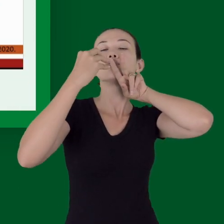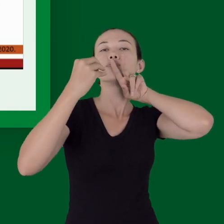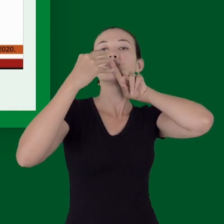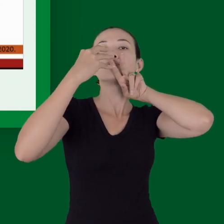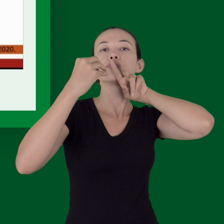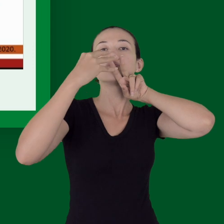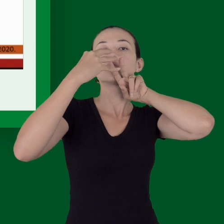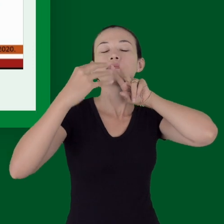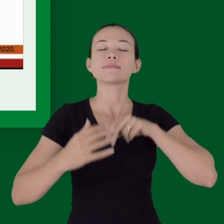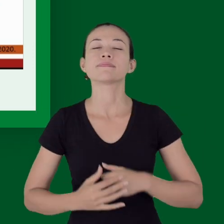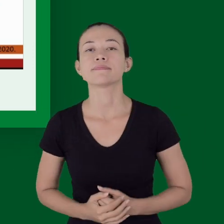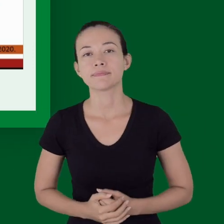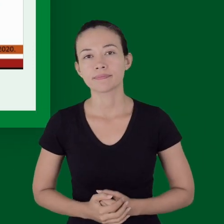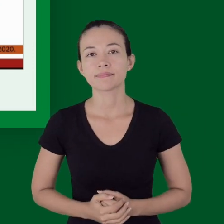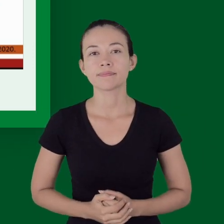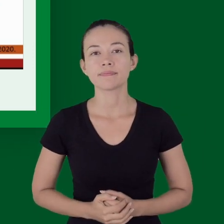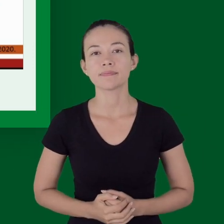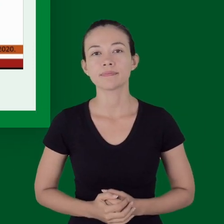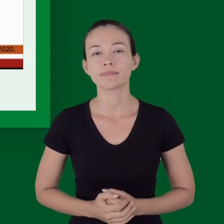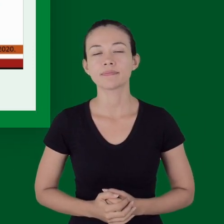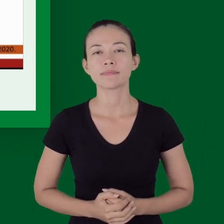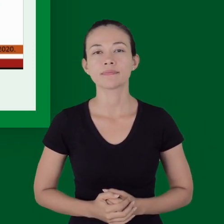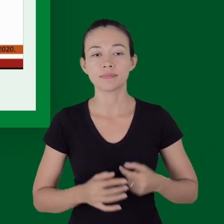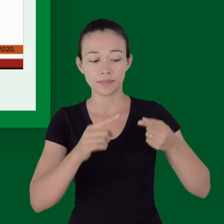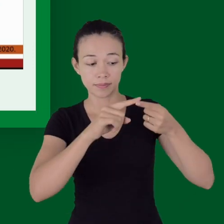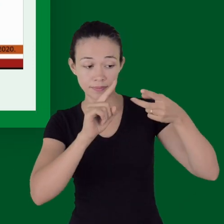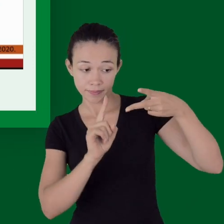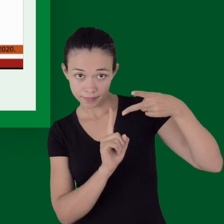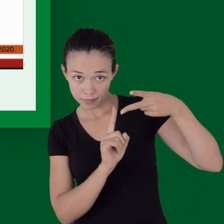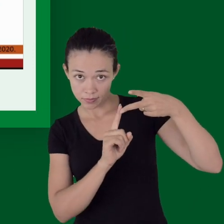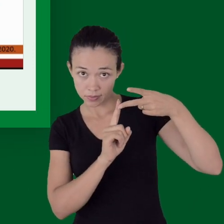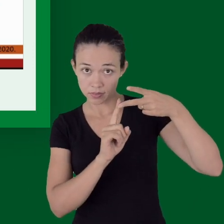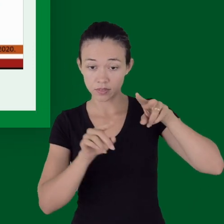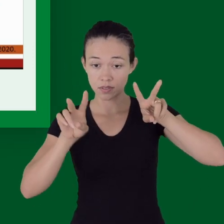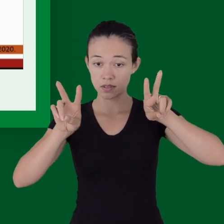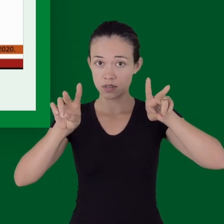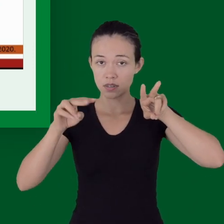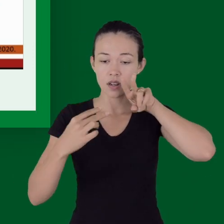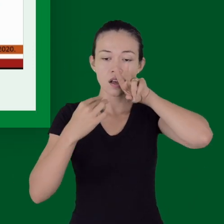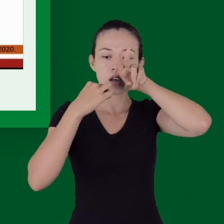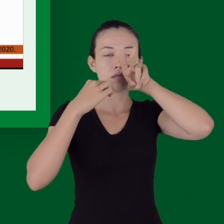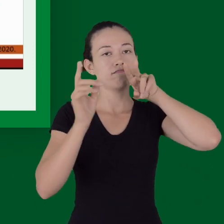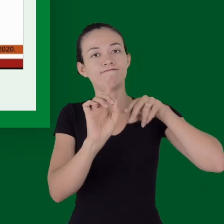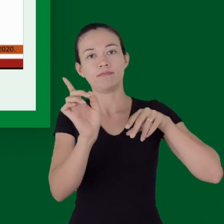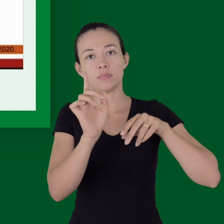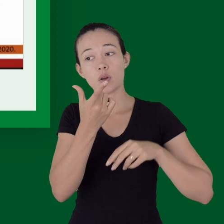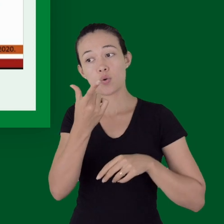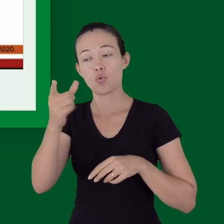esôfago também, e um balonete proximal na altura da laringe.